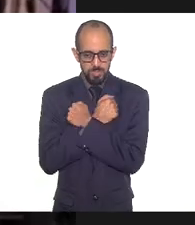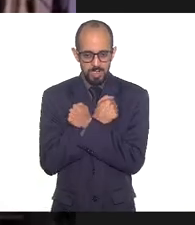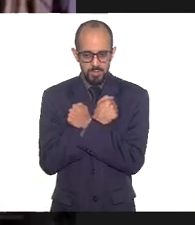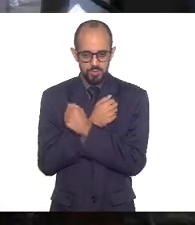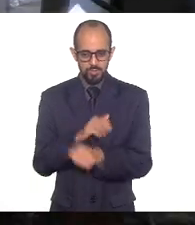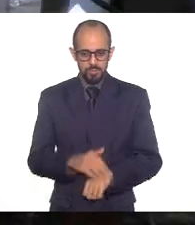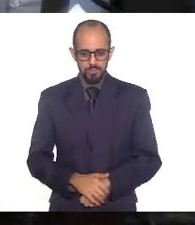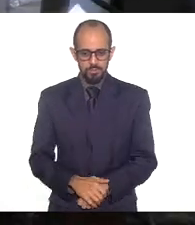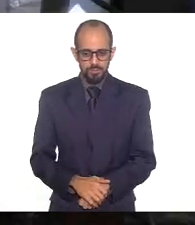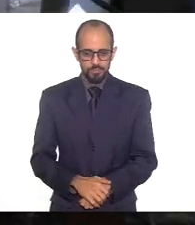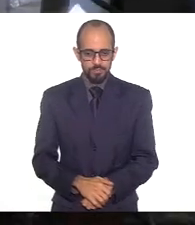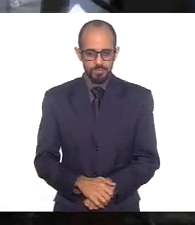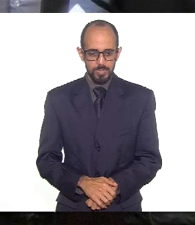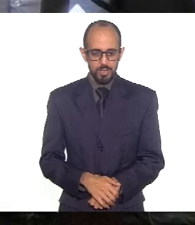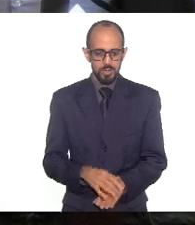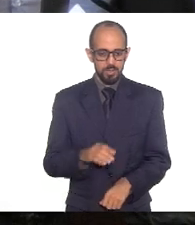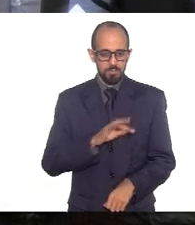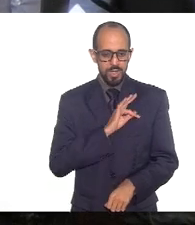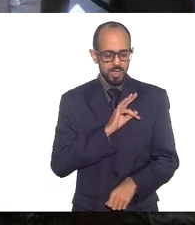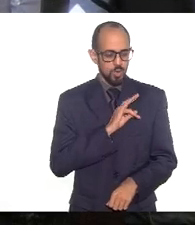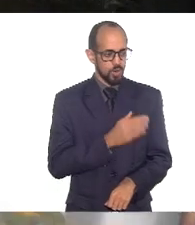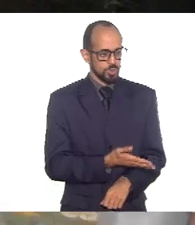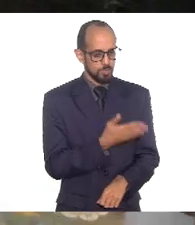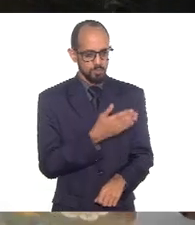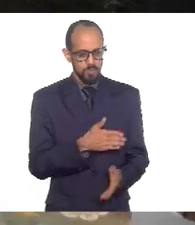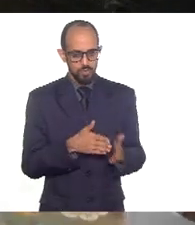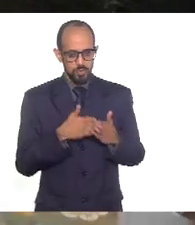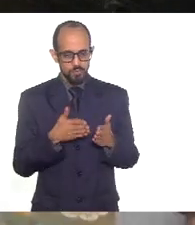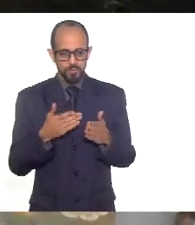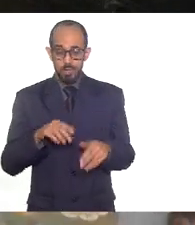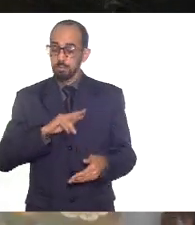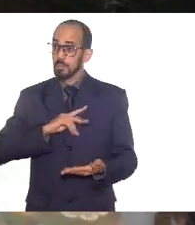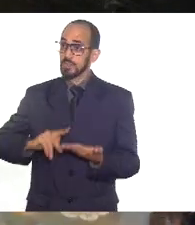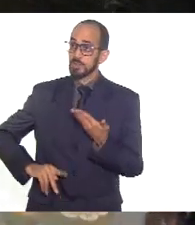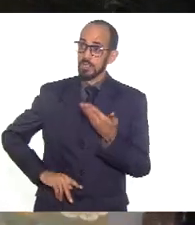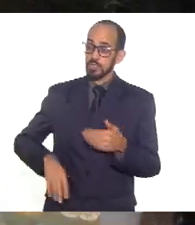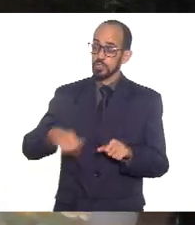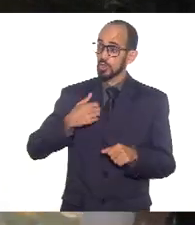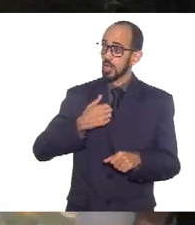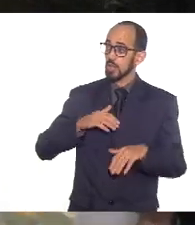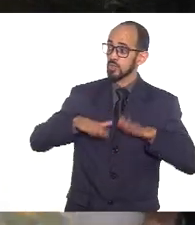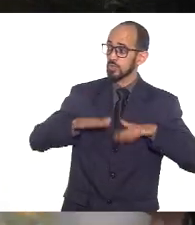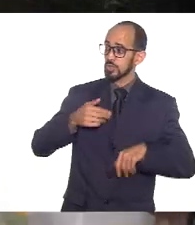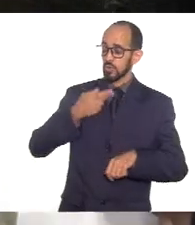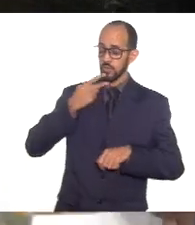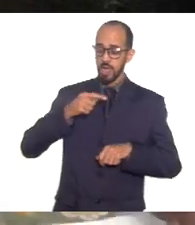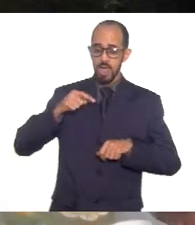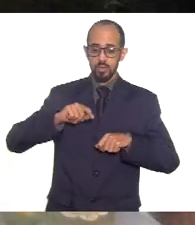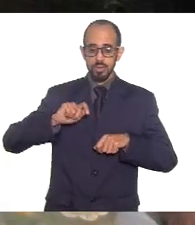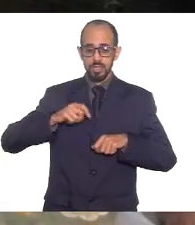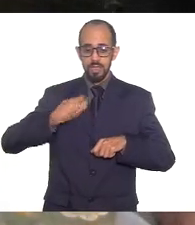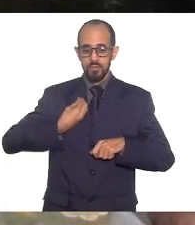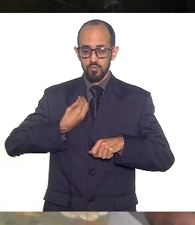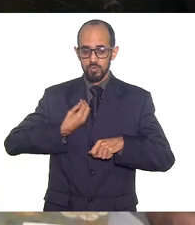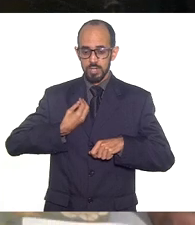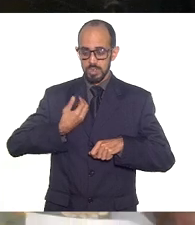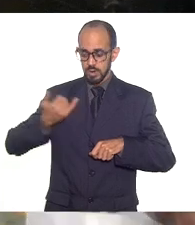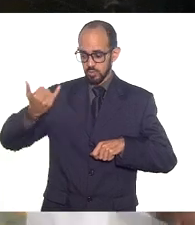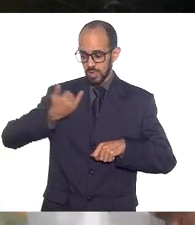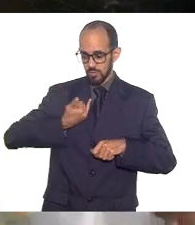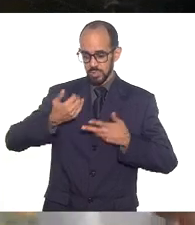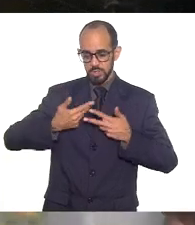abraço deputada Martha Rocha por favor Presidente Eu costumo dizer que a vida às vezes nos dá sinais e o